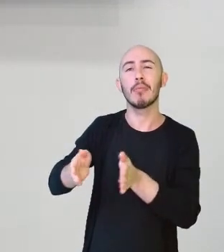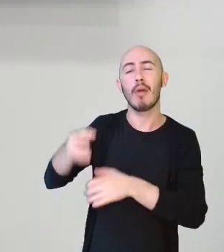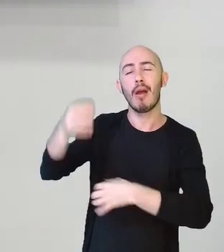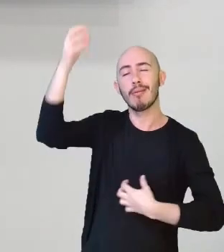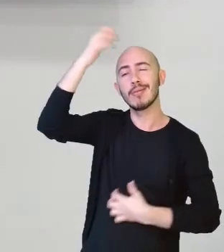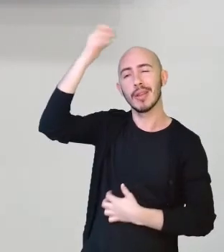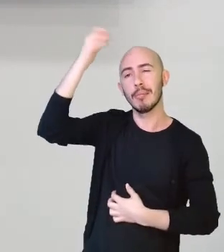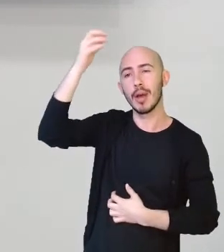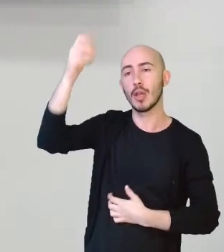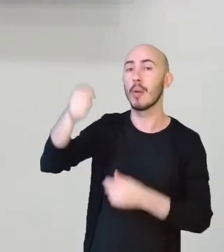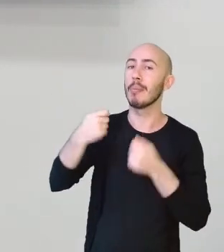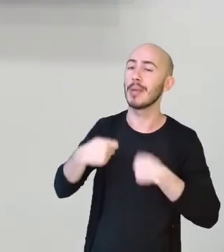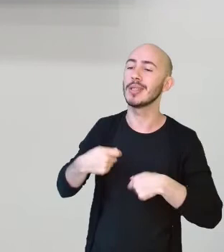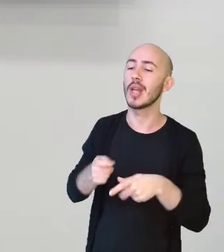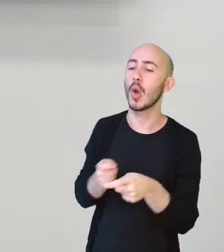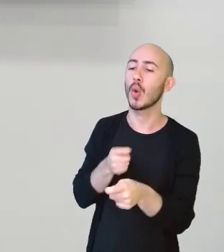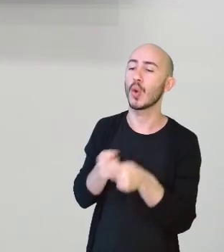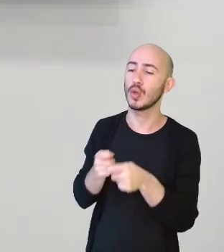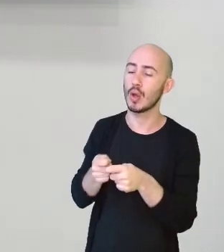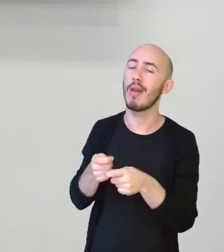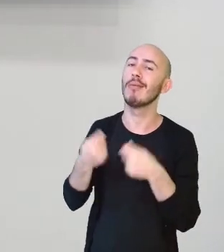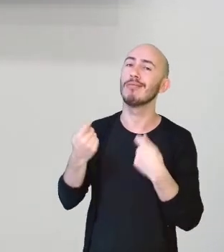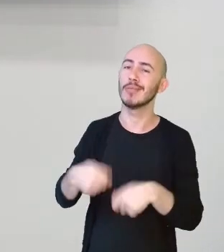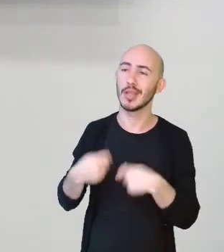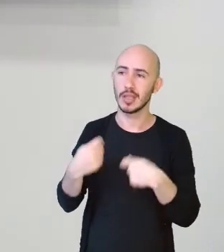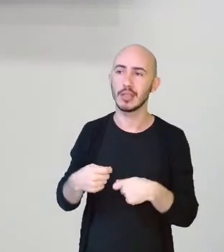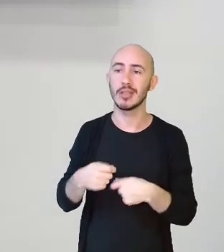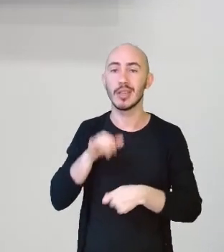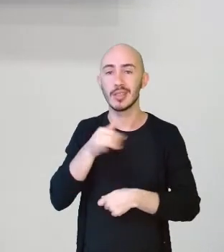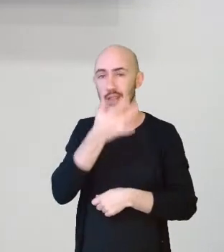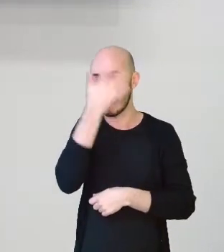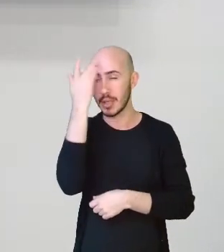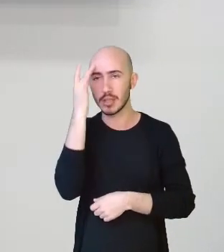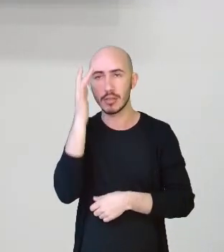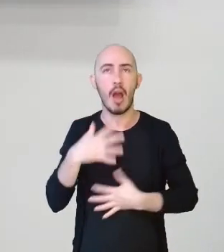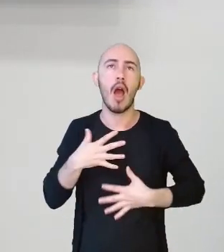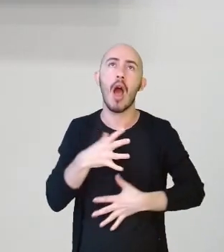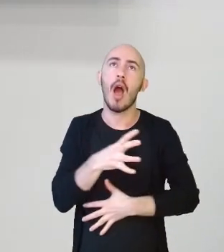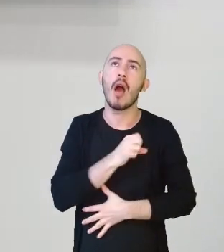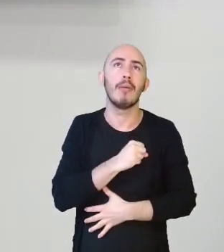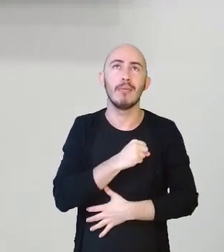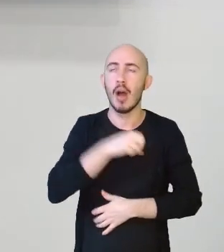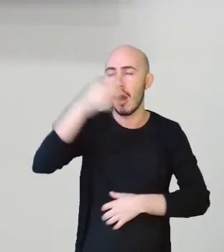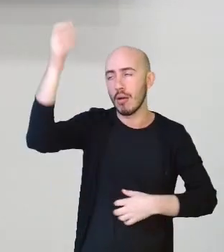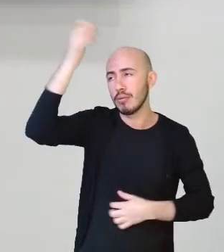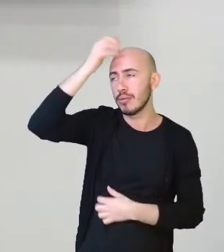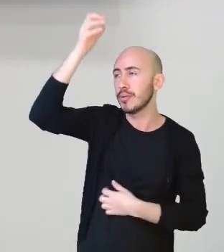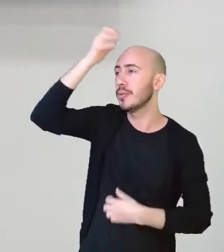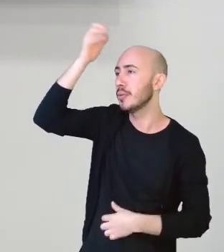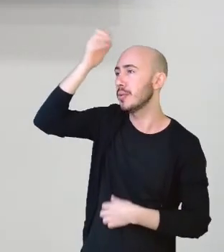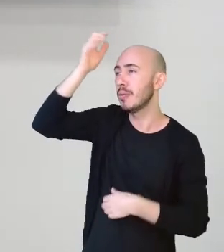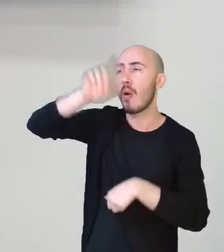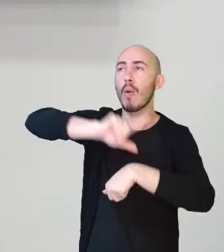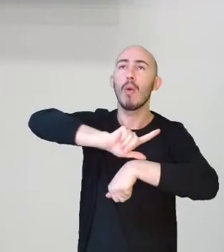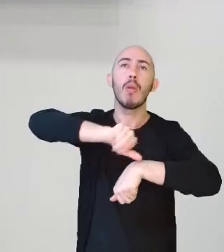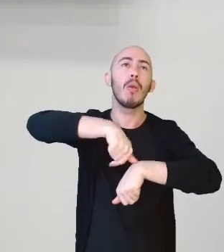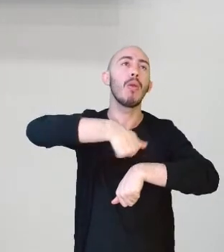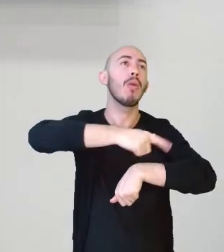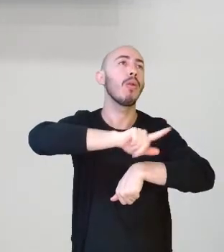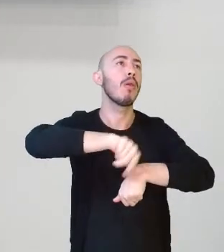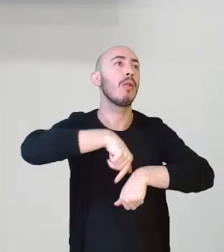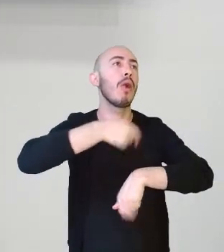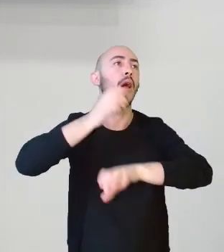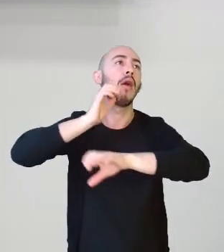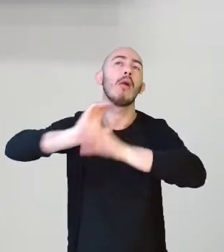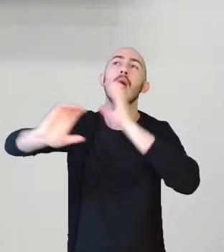bom. Mas, às vezes, tem pessoas que amam tanto tomar banho que passam um tempão lá debaixo do chuveiro, cantando, faz o